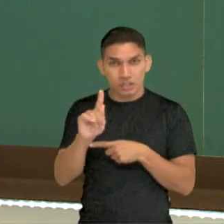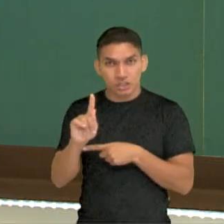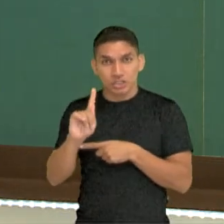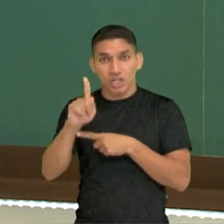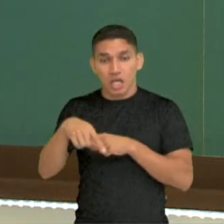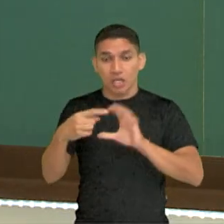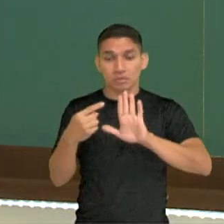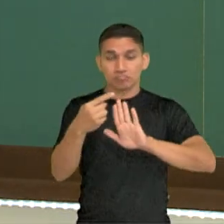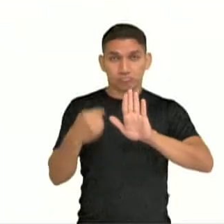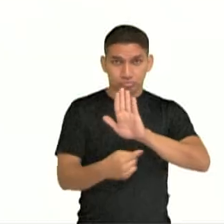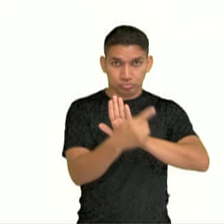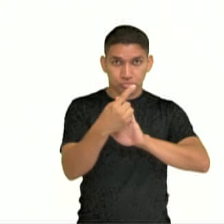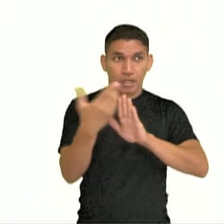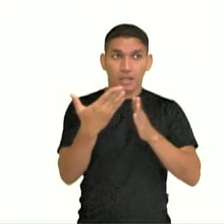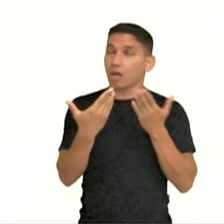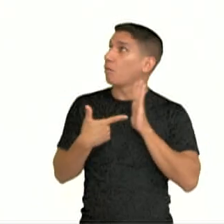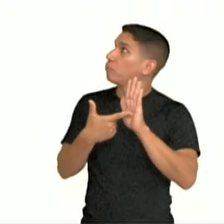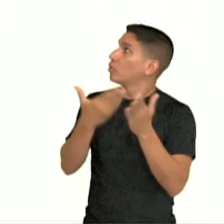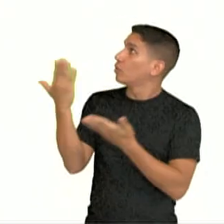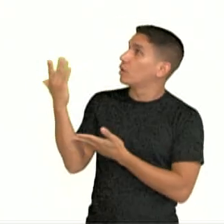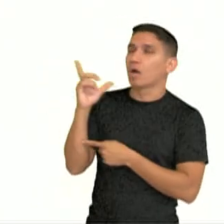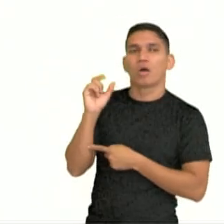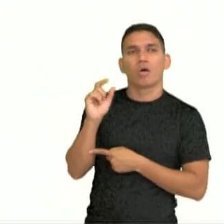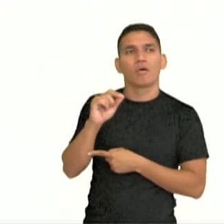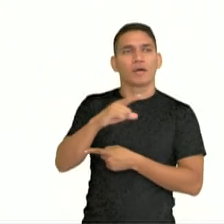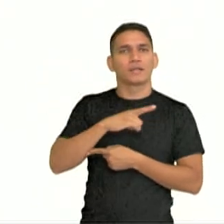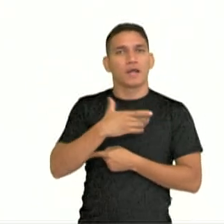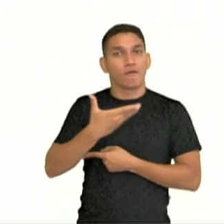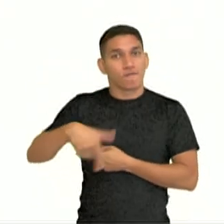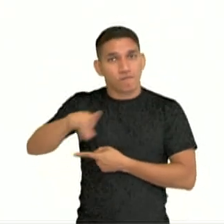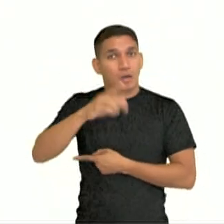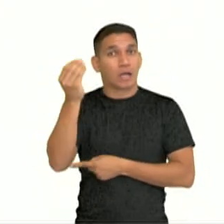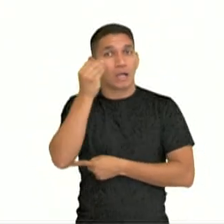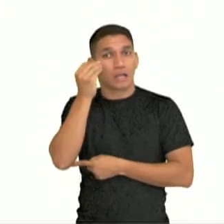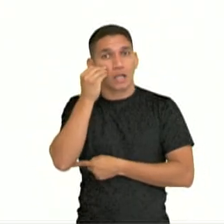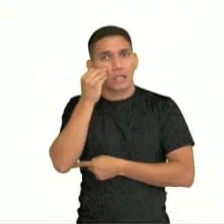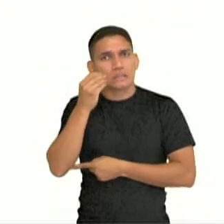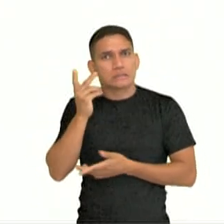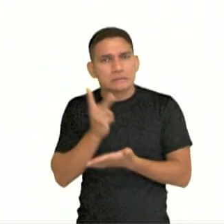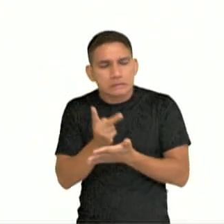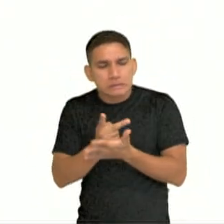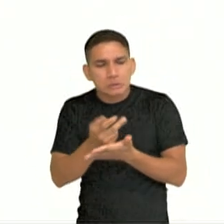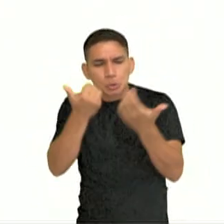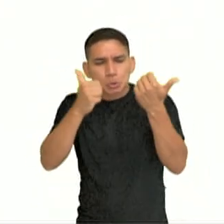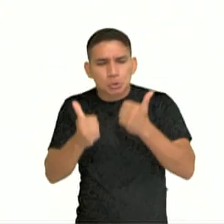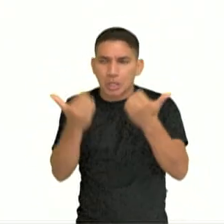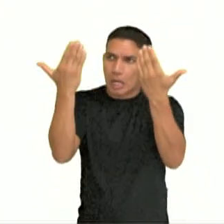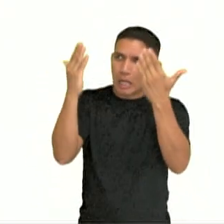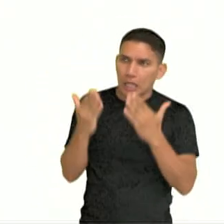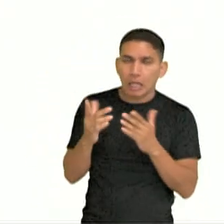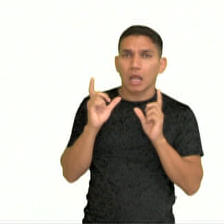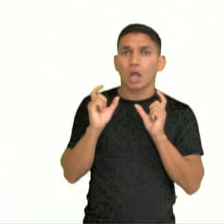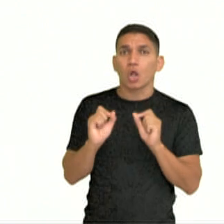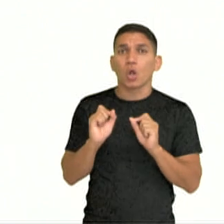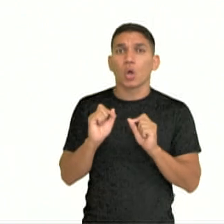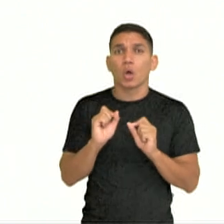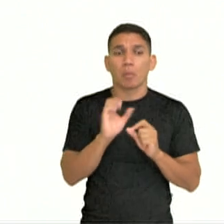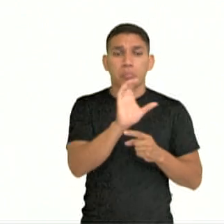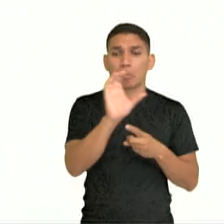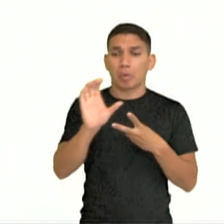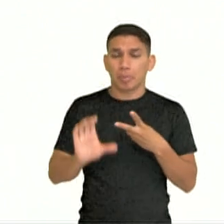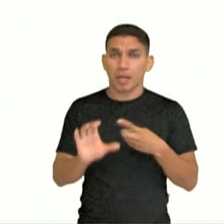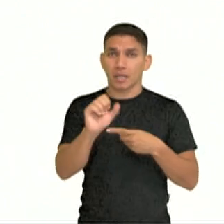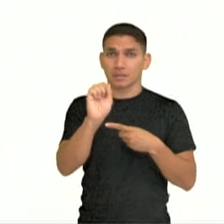Então, aqui eu deixo para vocês, para que vocês possam sempre estar também verificando nesse material, os sinais de